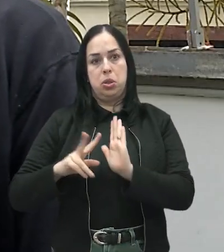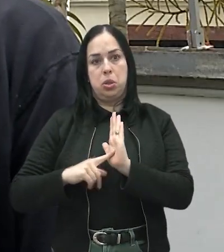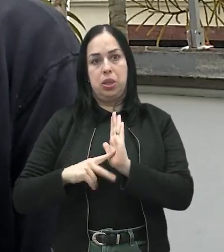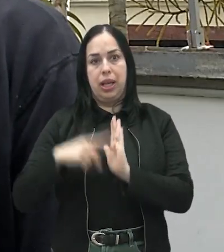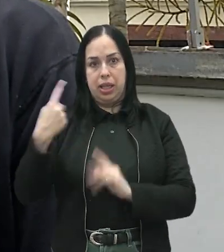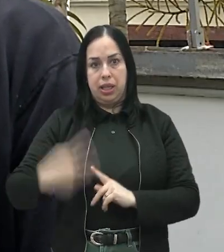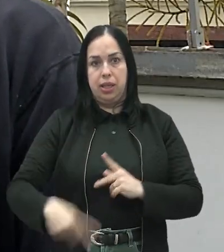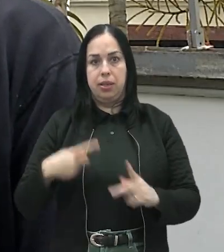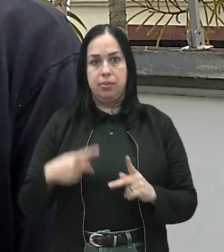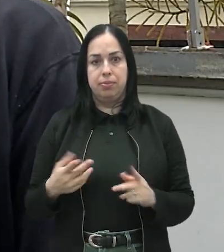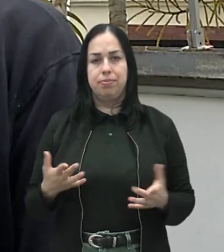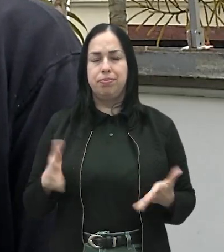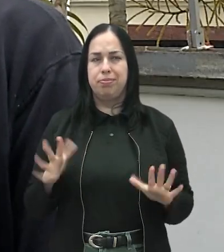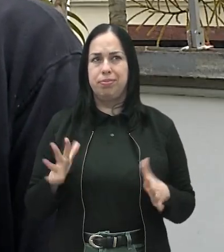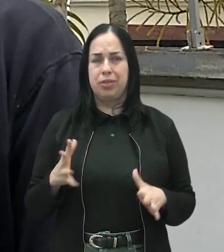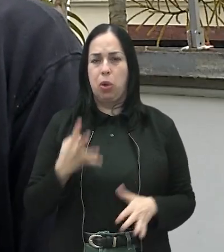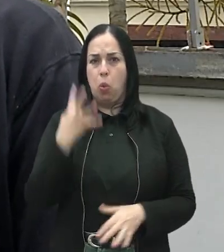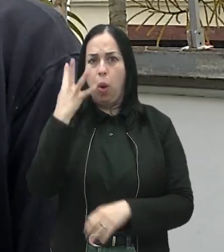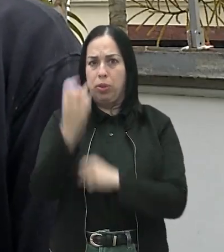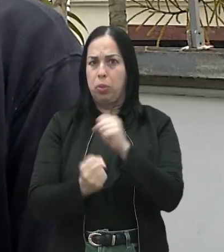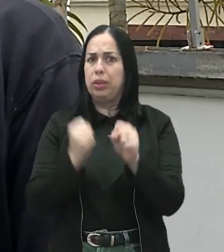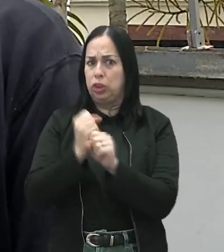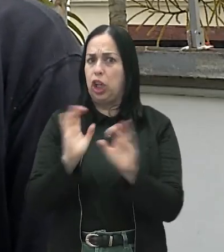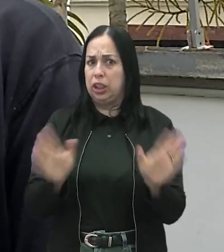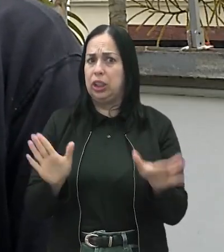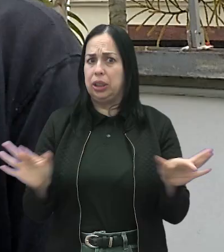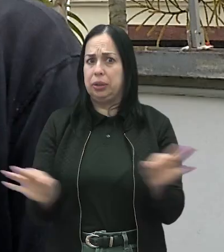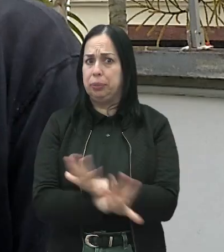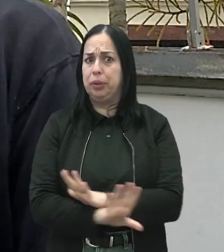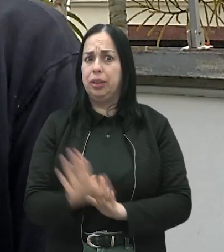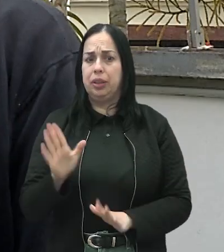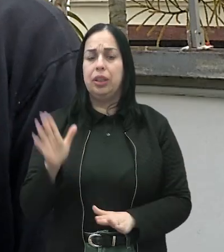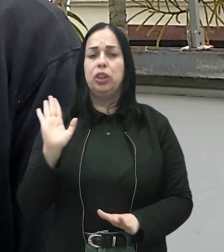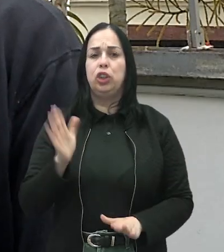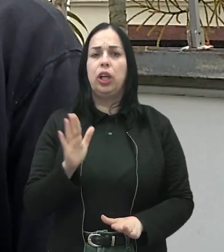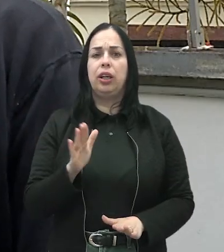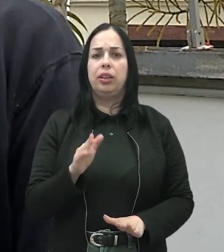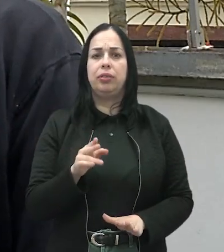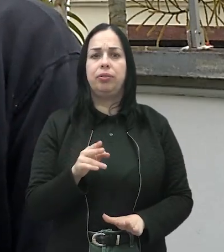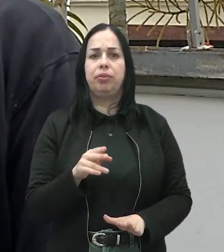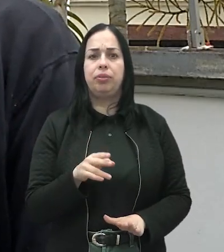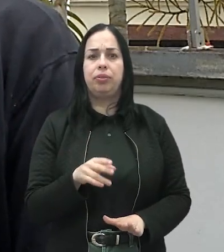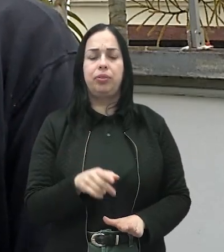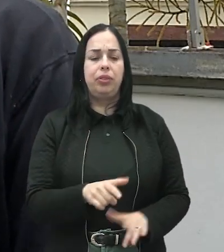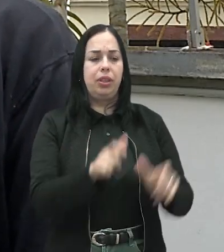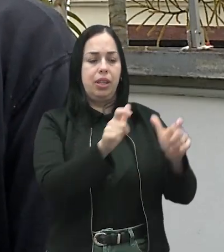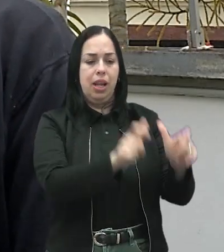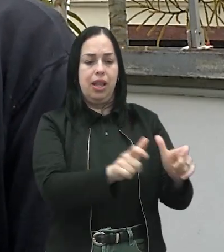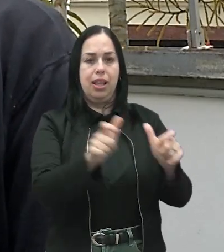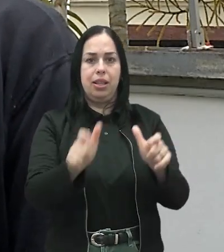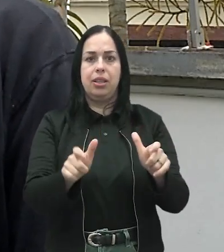síndico no condomínio, já se vão 4 anos, já havia